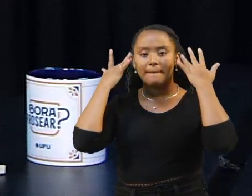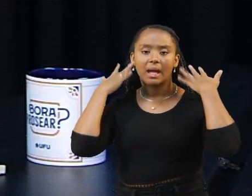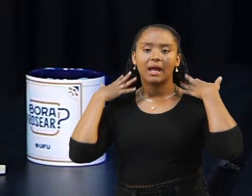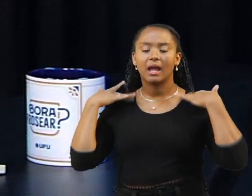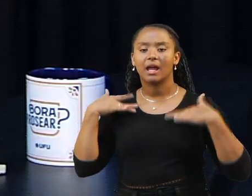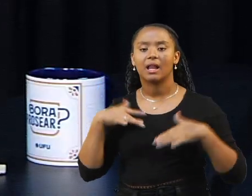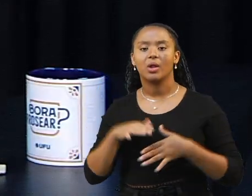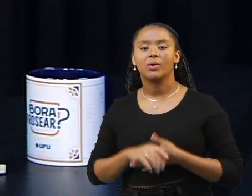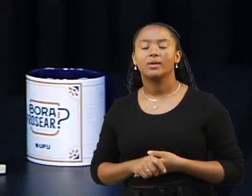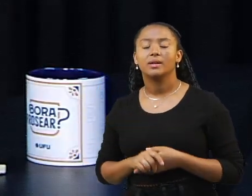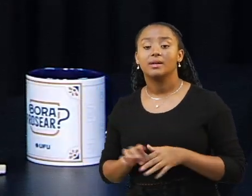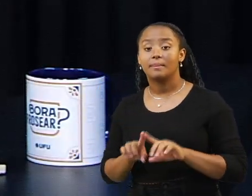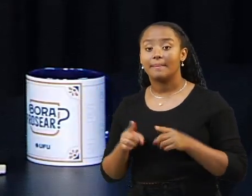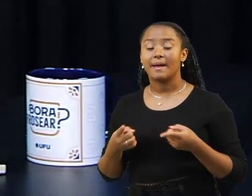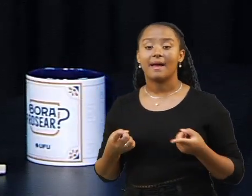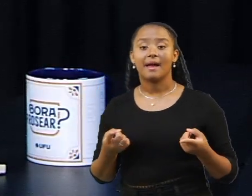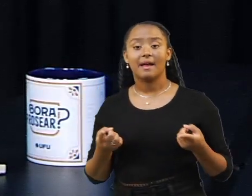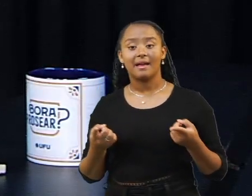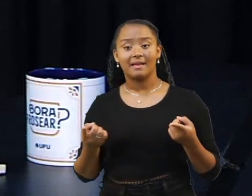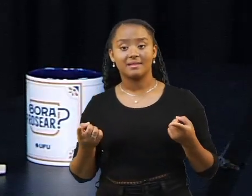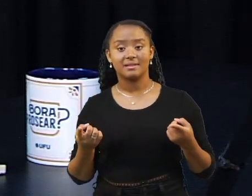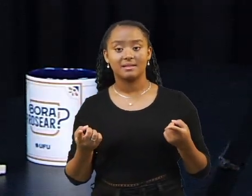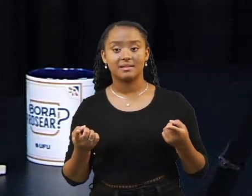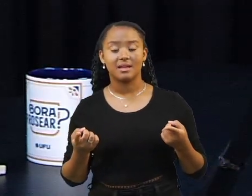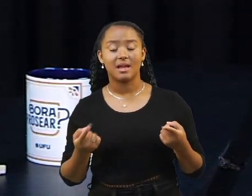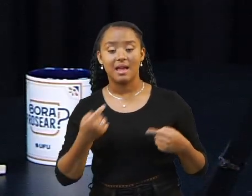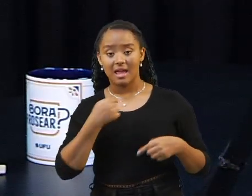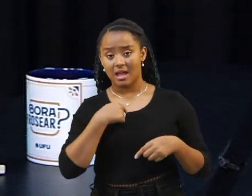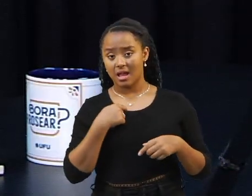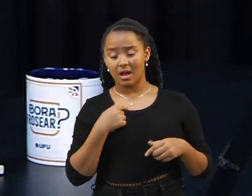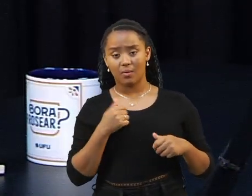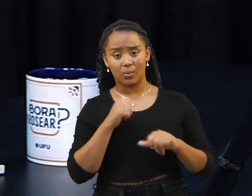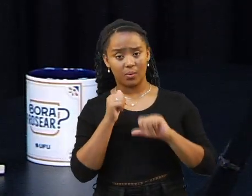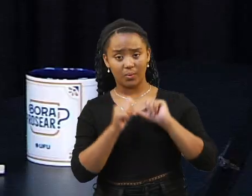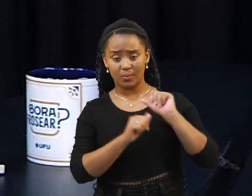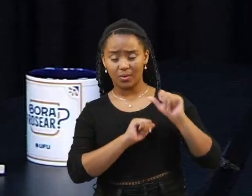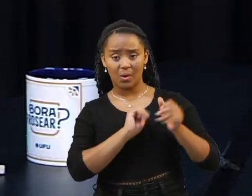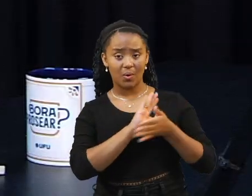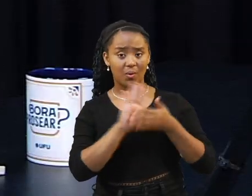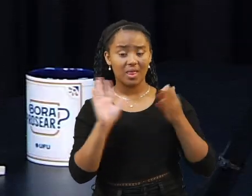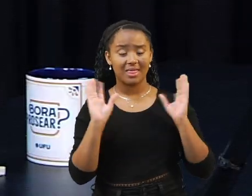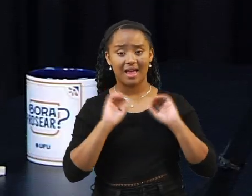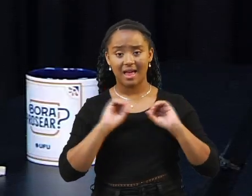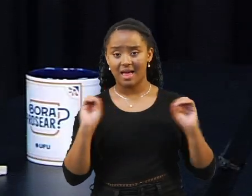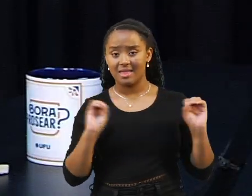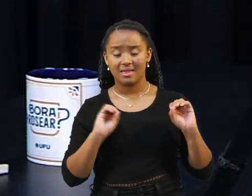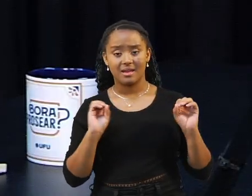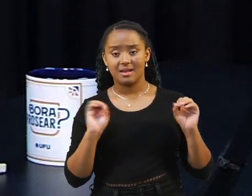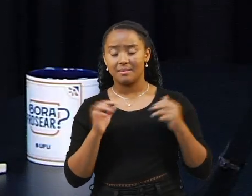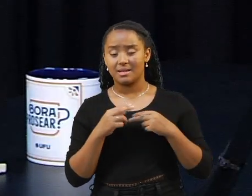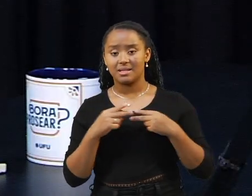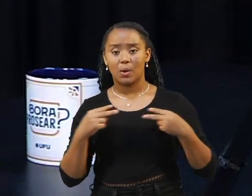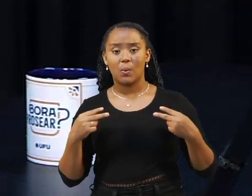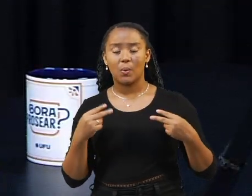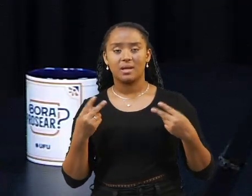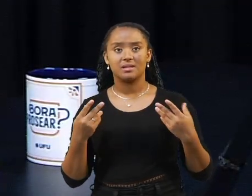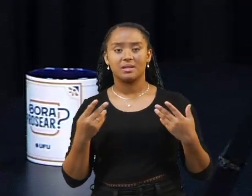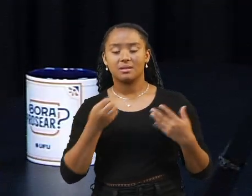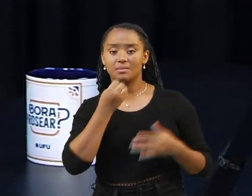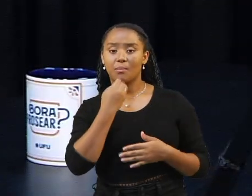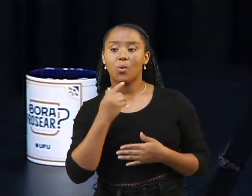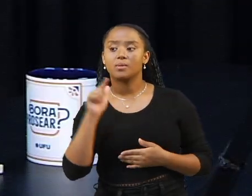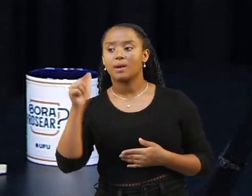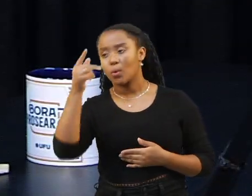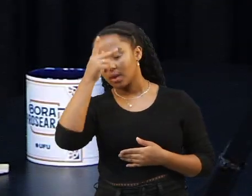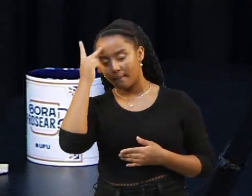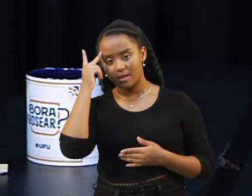gosto de cuidar do cabelo. Mas, assim, eu não troco nada para que